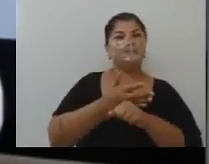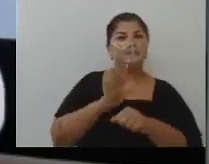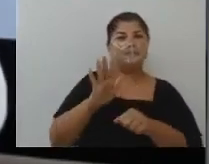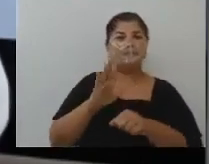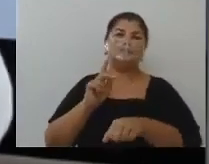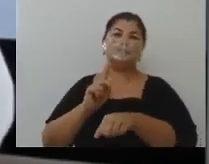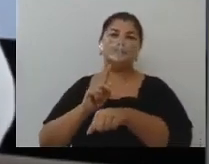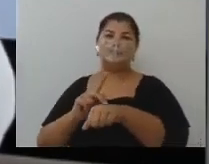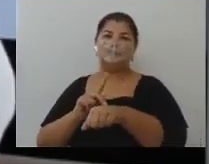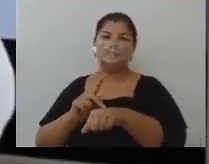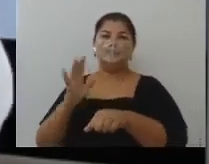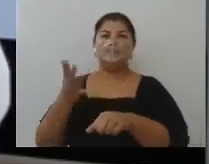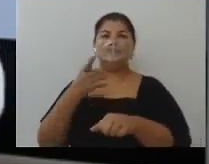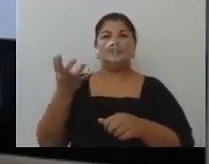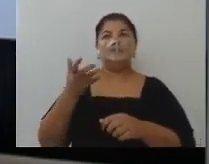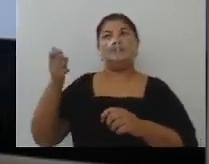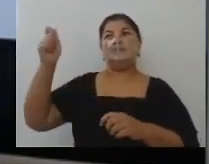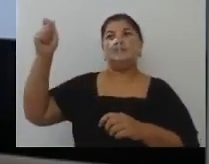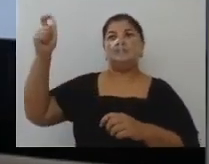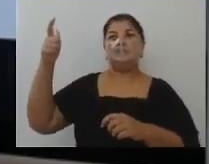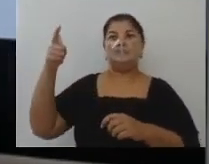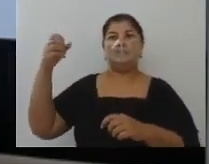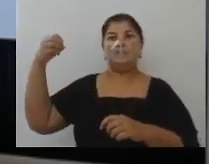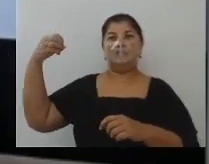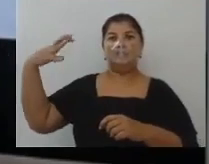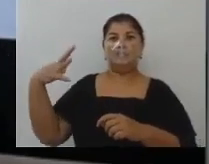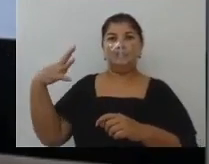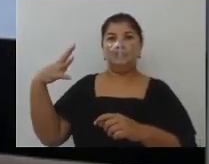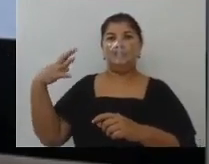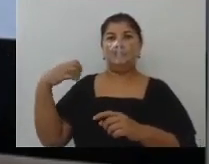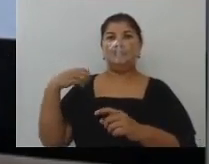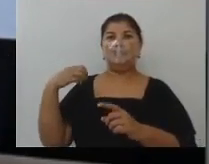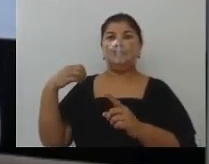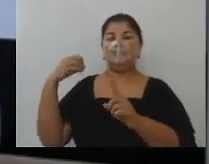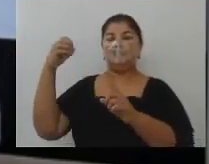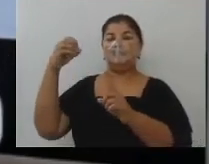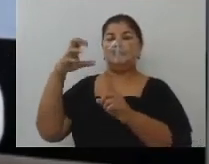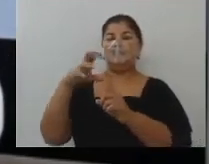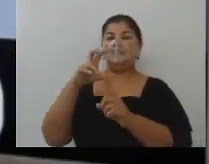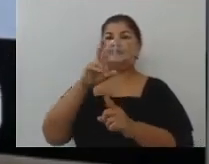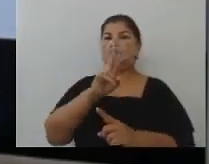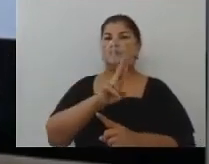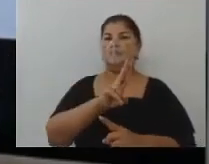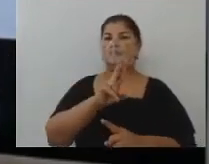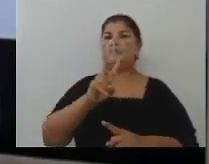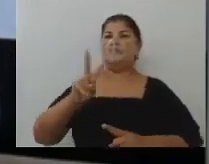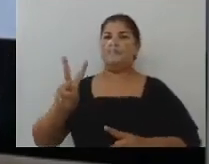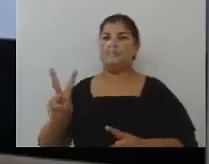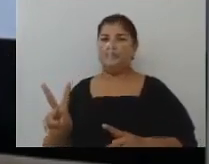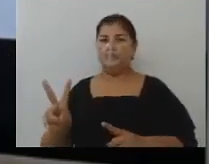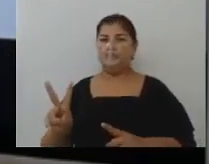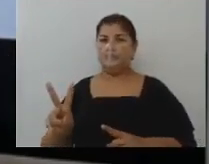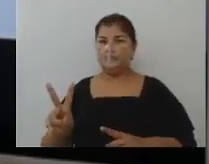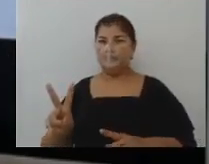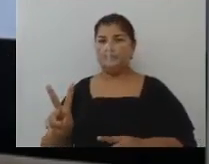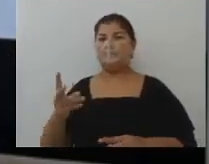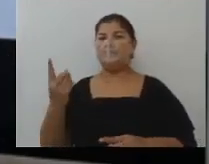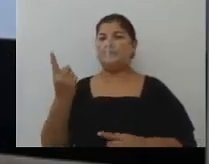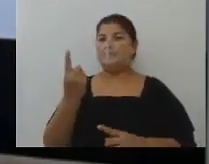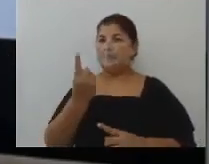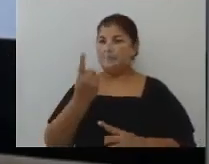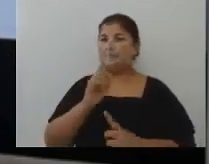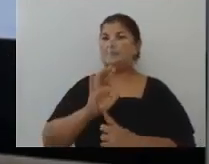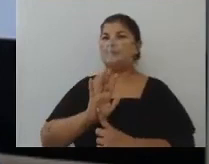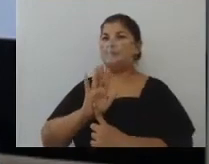uma fonte de luz e eu vou primeiro começar com uma fonte que vem do ultravioleta. A fonte que vem do ultravioleta não